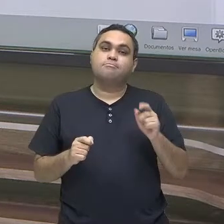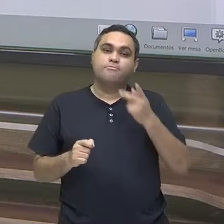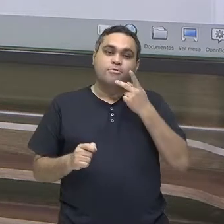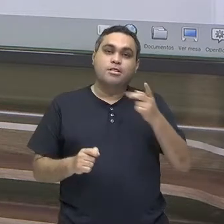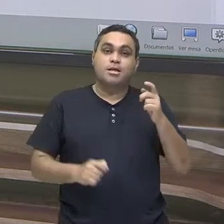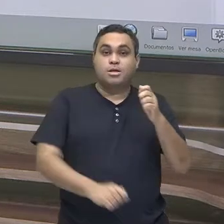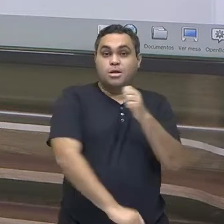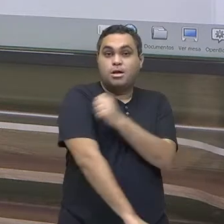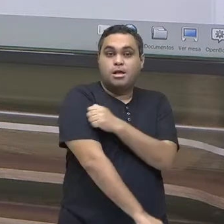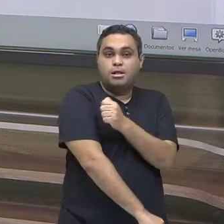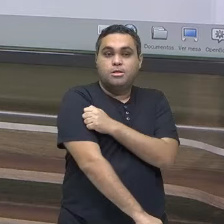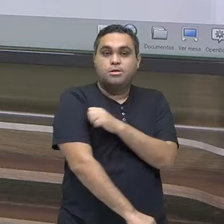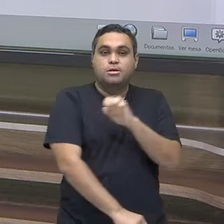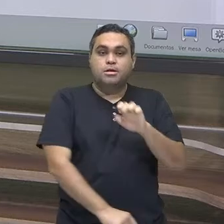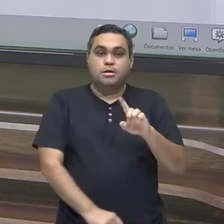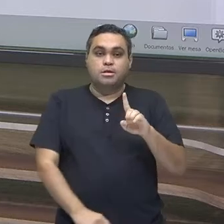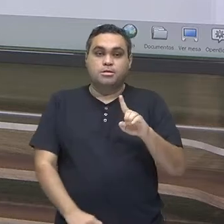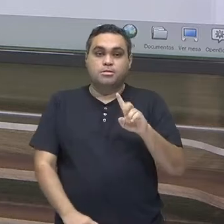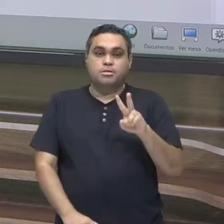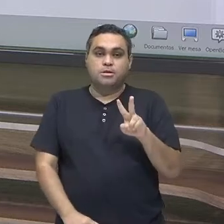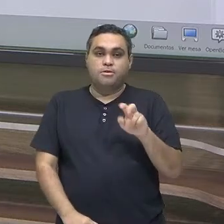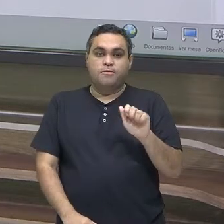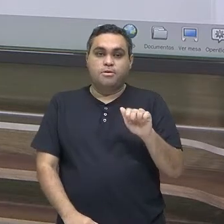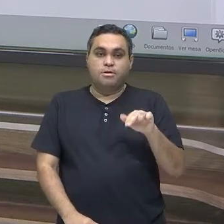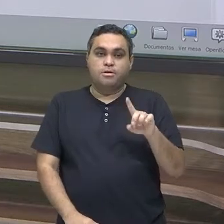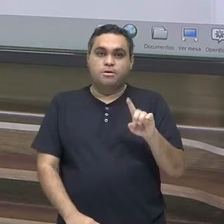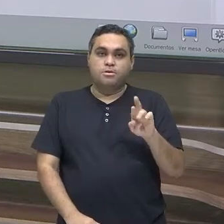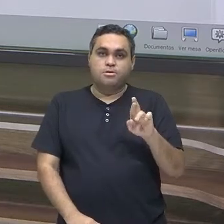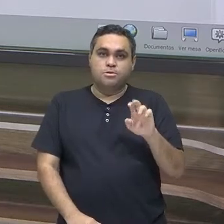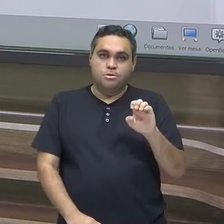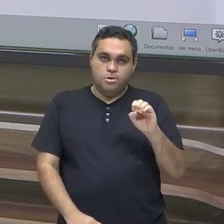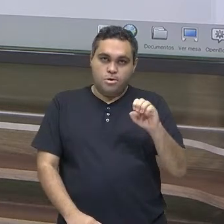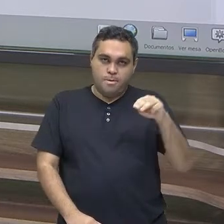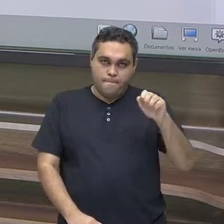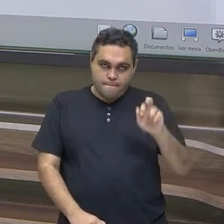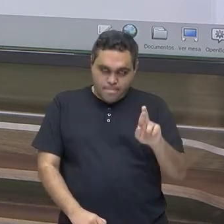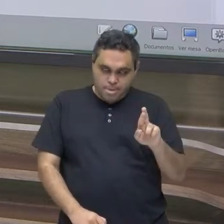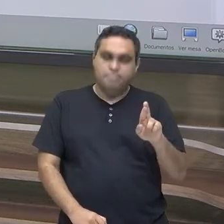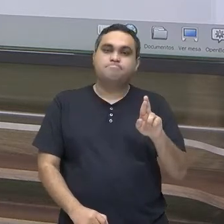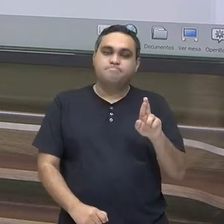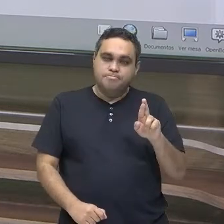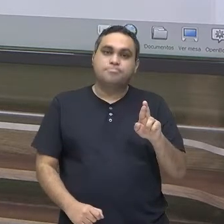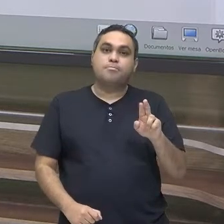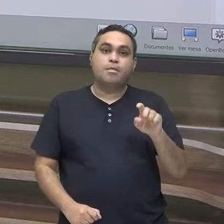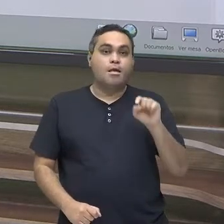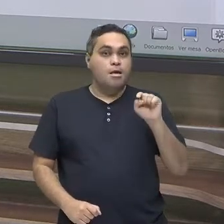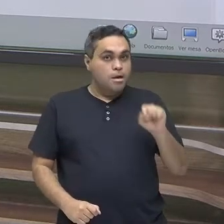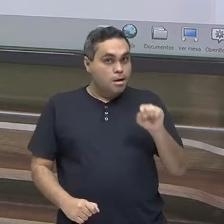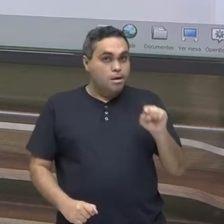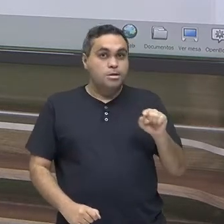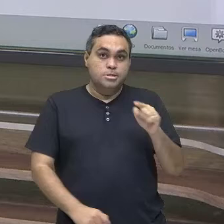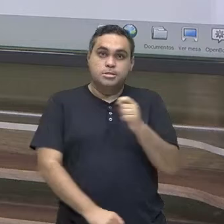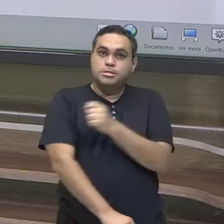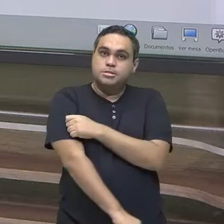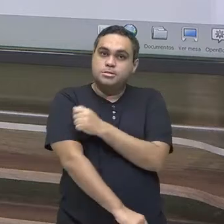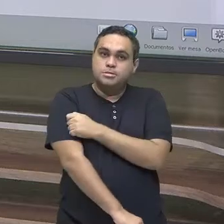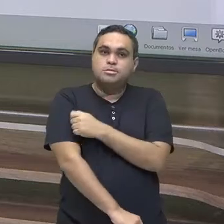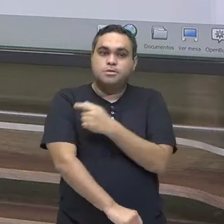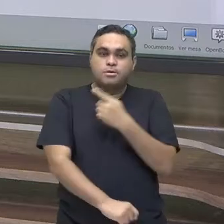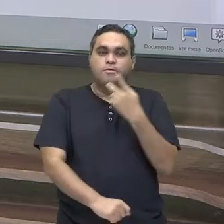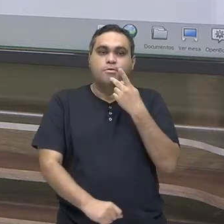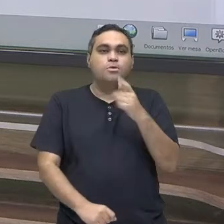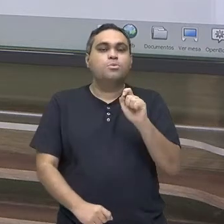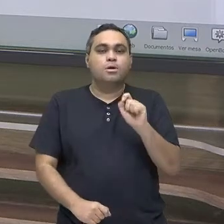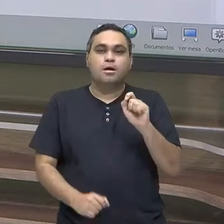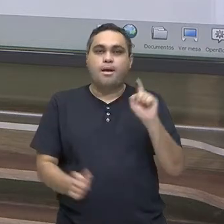Edivandromar. Acredito que seja essa a pronúncia do seu nome. O Edvandro está dizendo que a questão